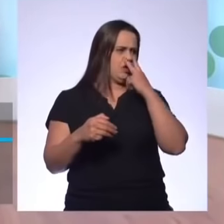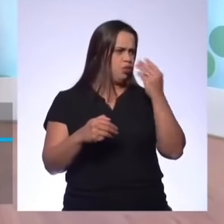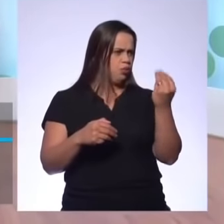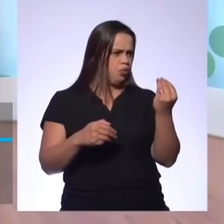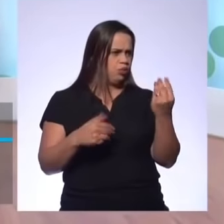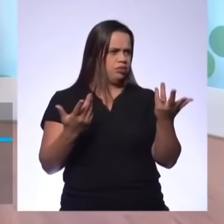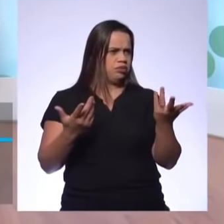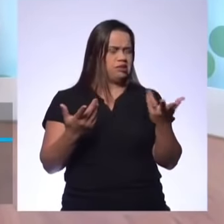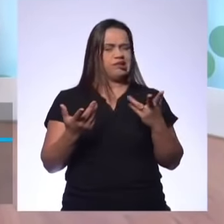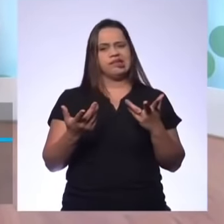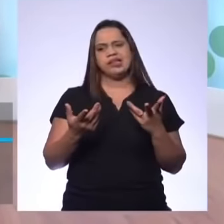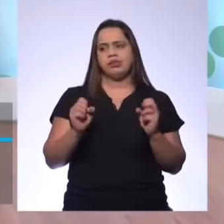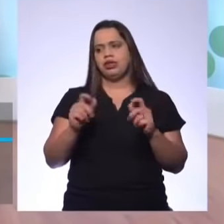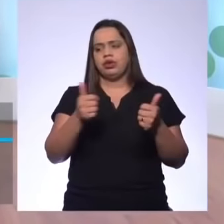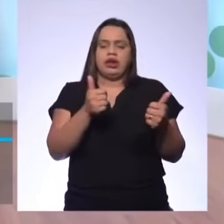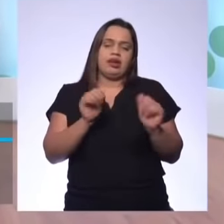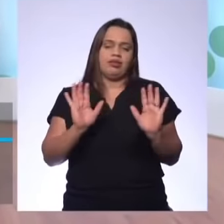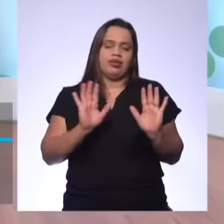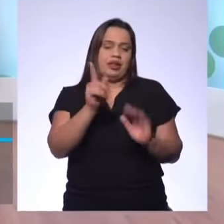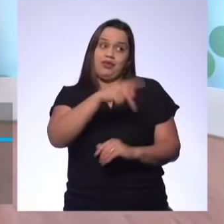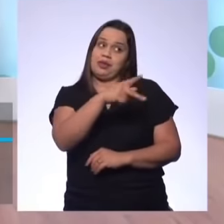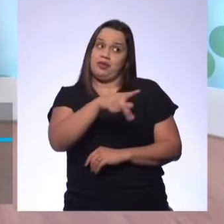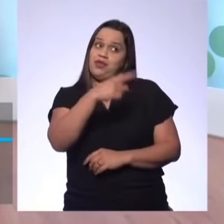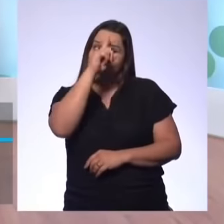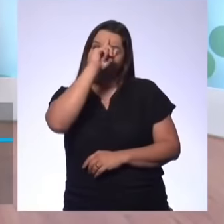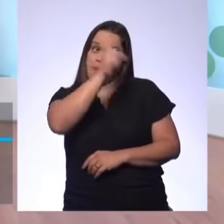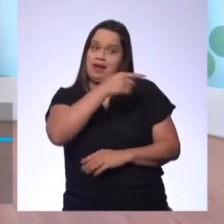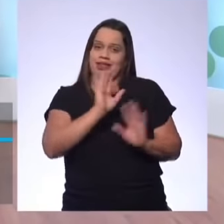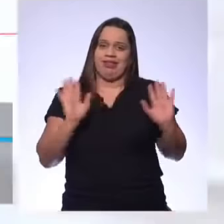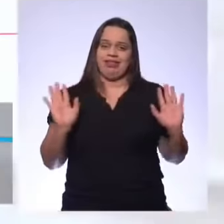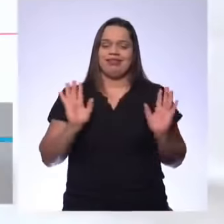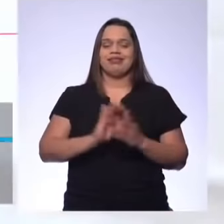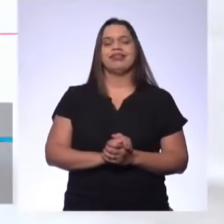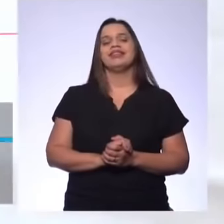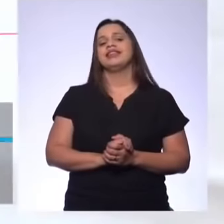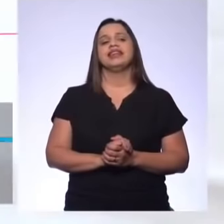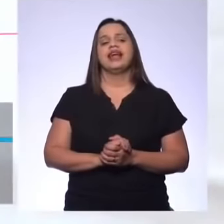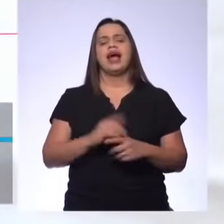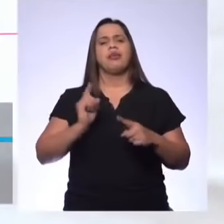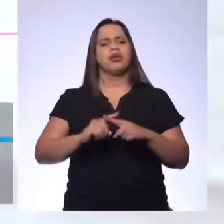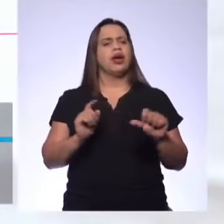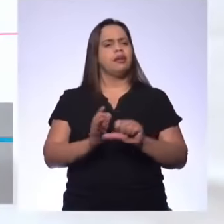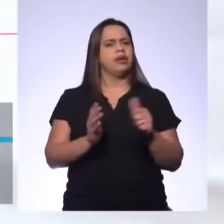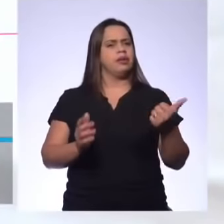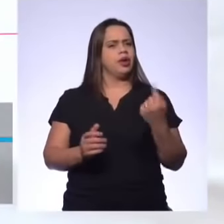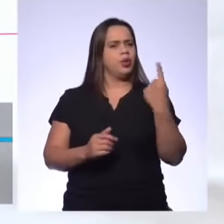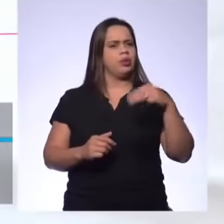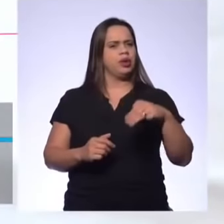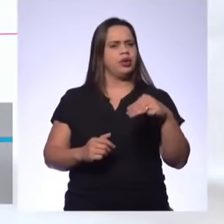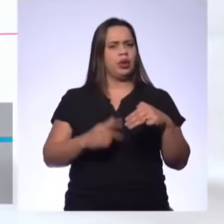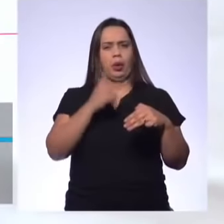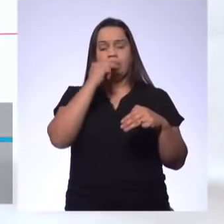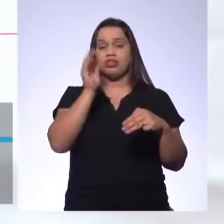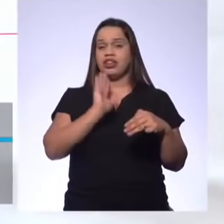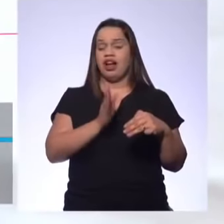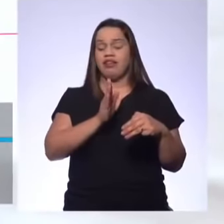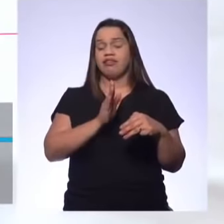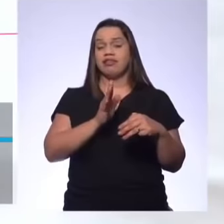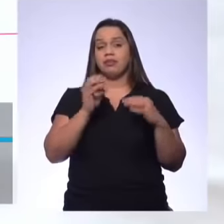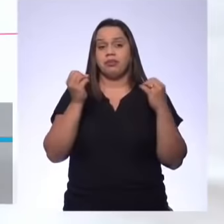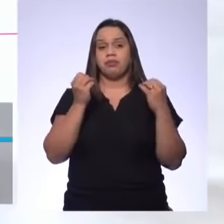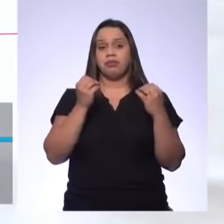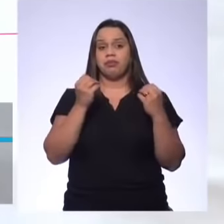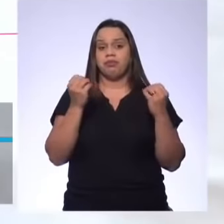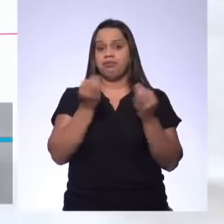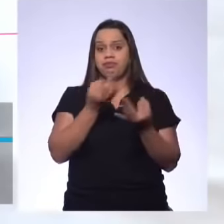muito muito mas tudo bem Você é uma E é porque o primeiro eu dei um minuto achei que vocês iam tar craques e demorar